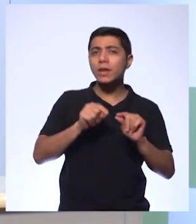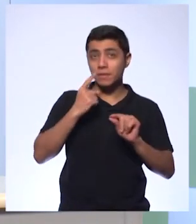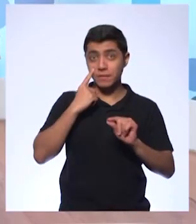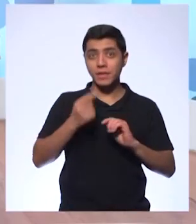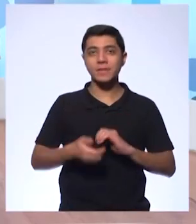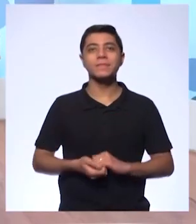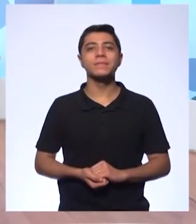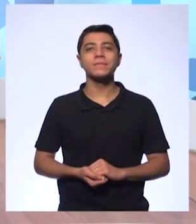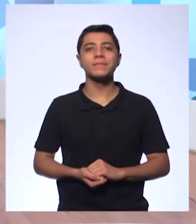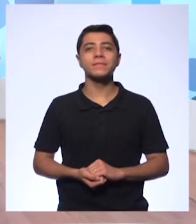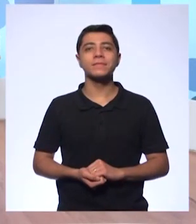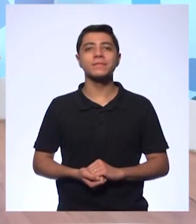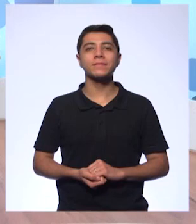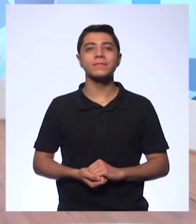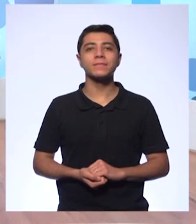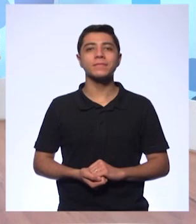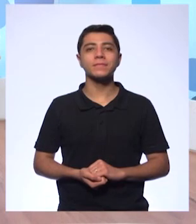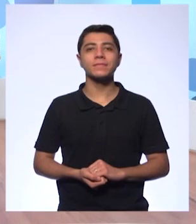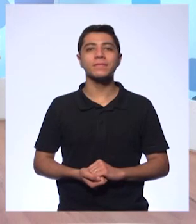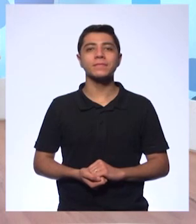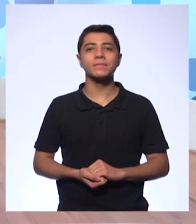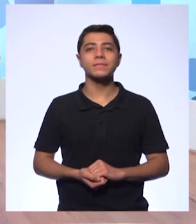volta.